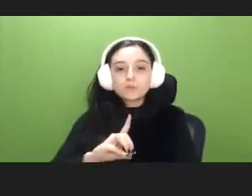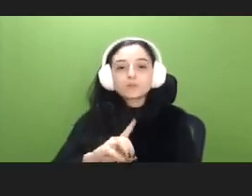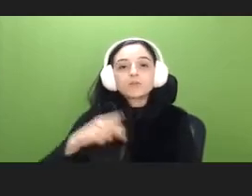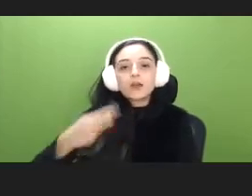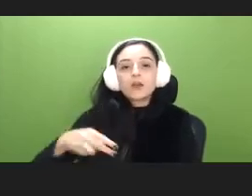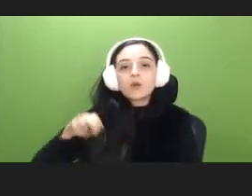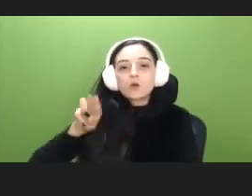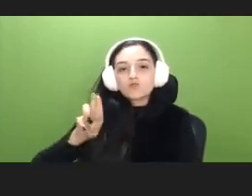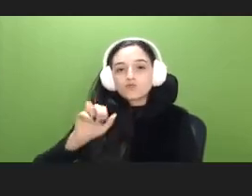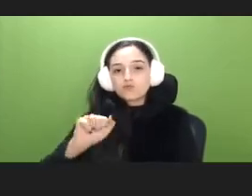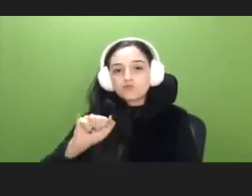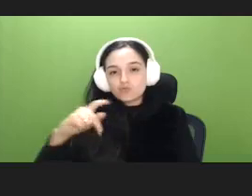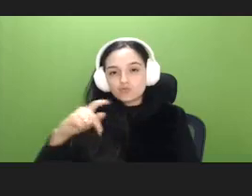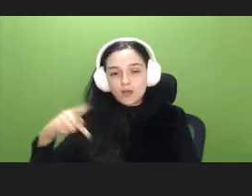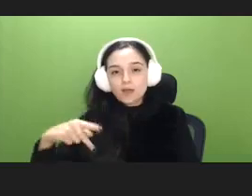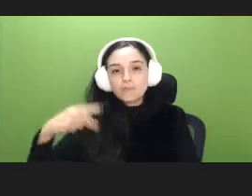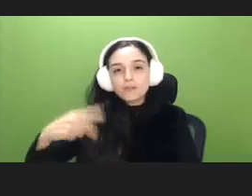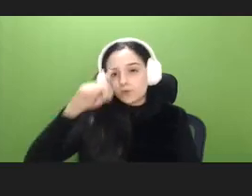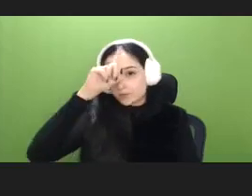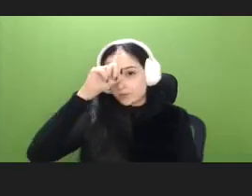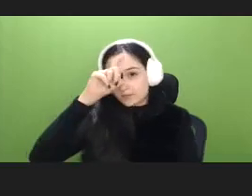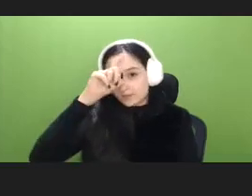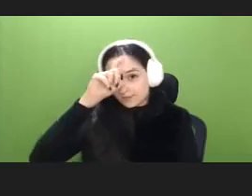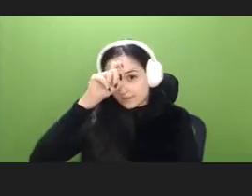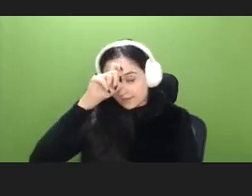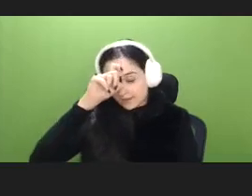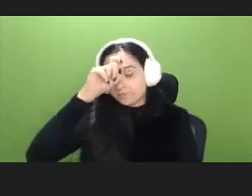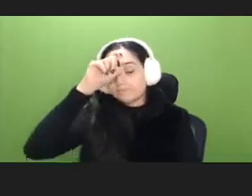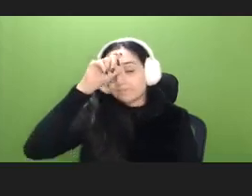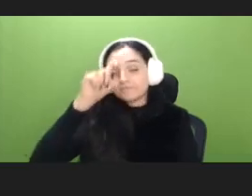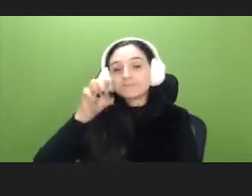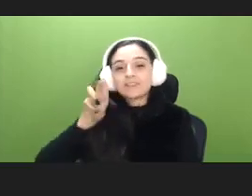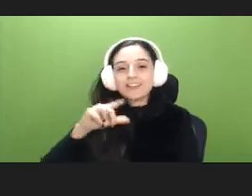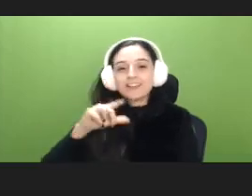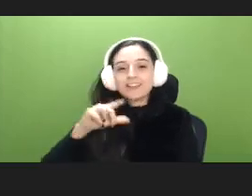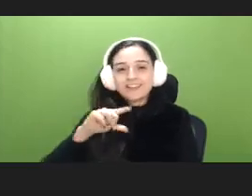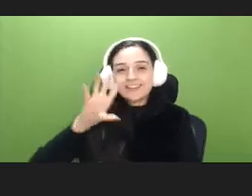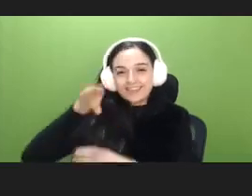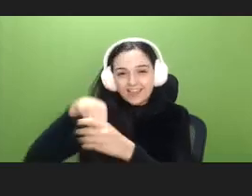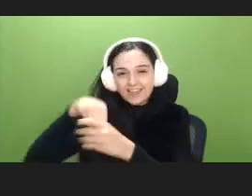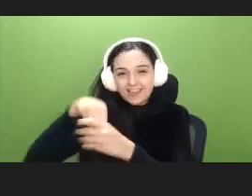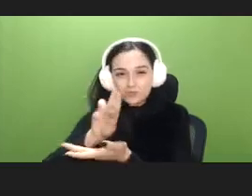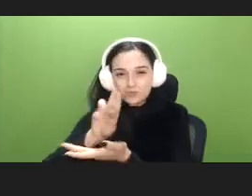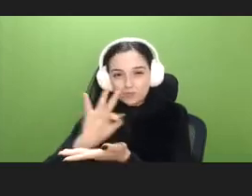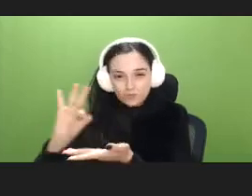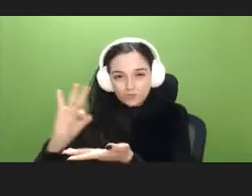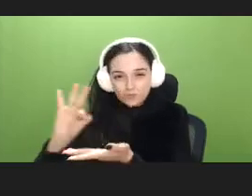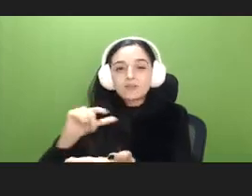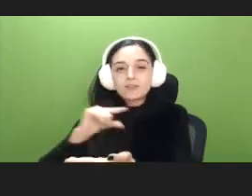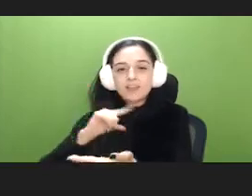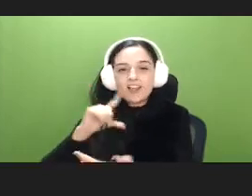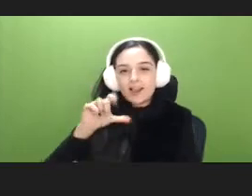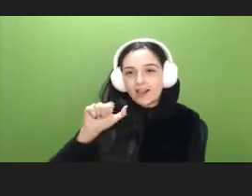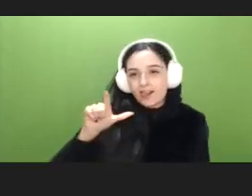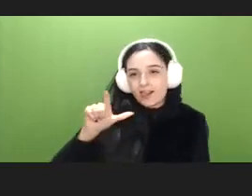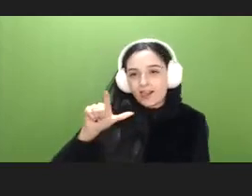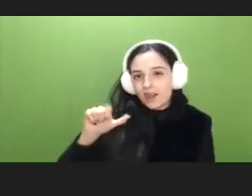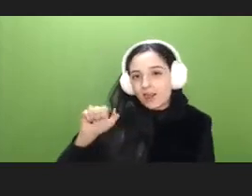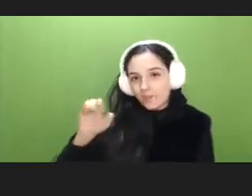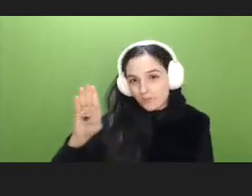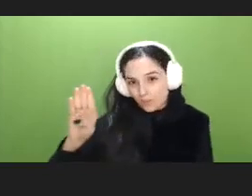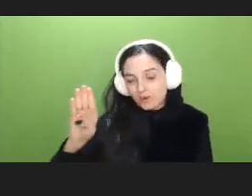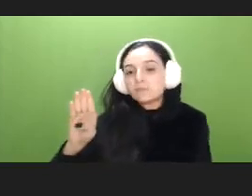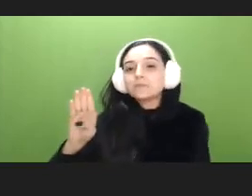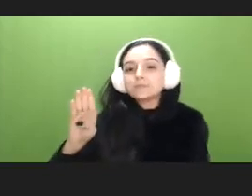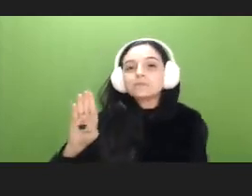Hospital Universitário Antônio Pedro, da Universidade Federal Fluminense, laboratório cientista do Estado do Rio de Janeiro pela